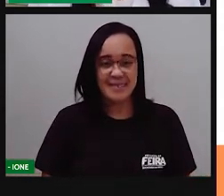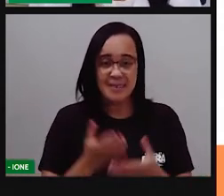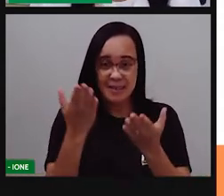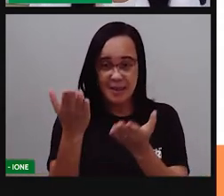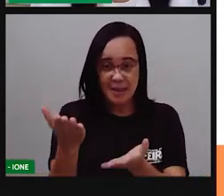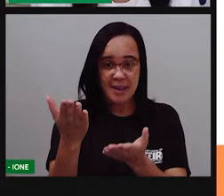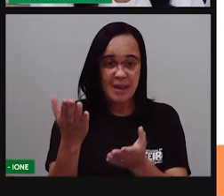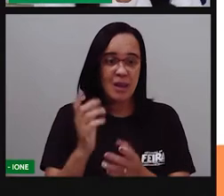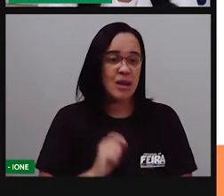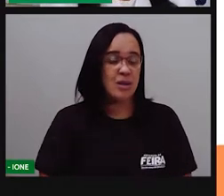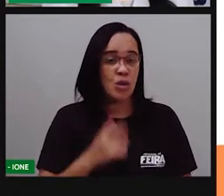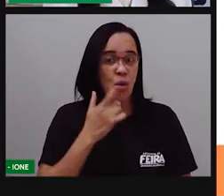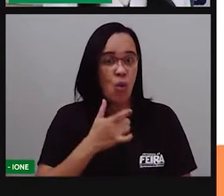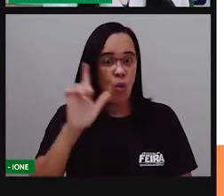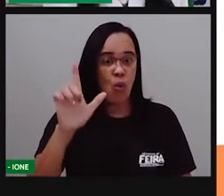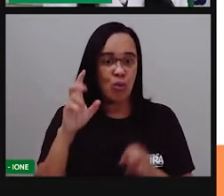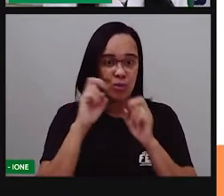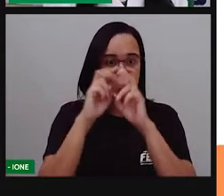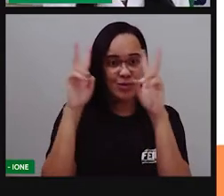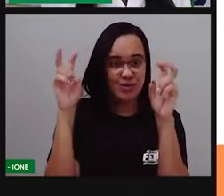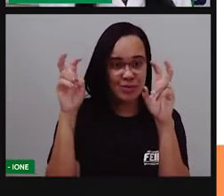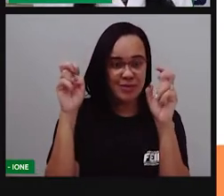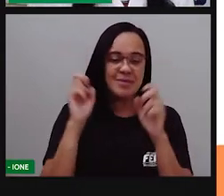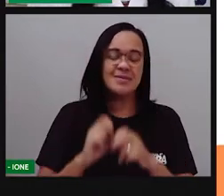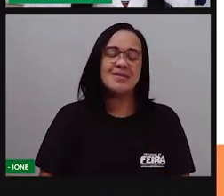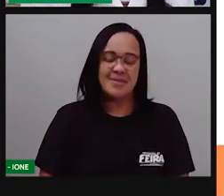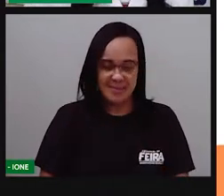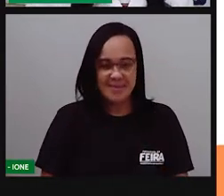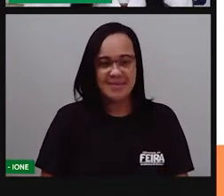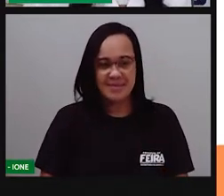eu vou te mostrar agora esse outro trava-língua